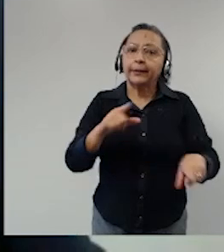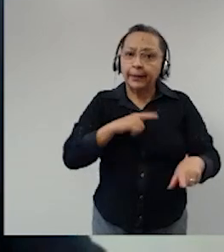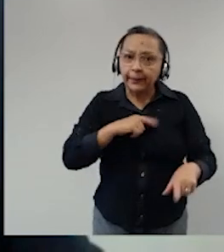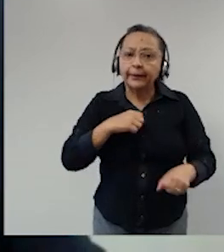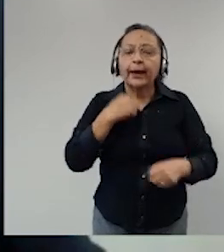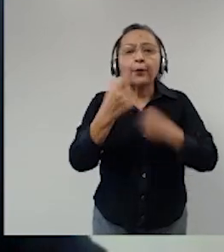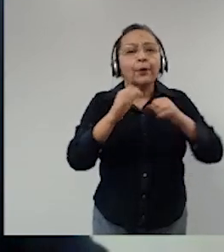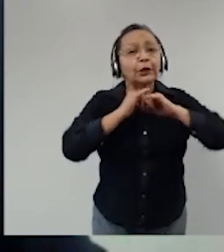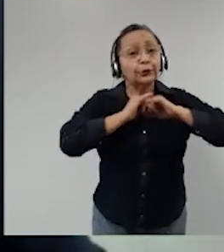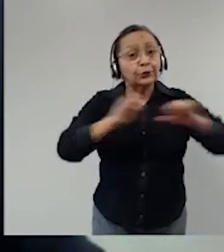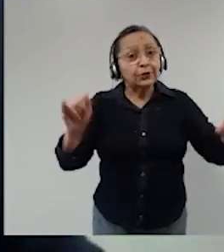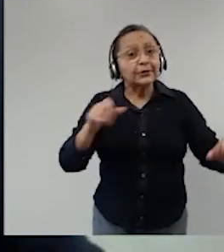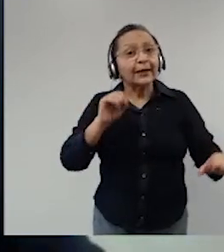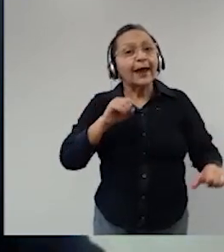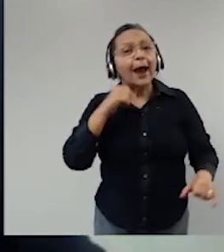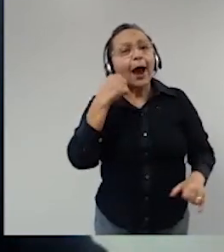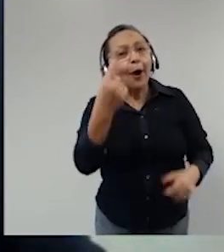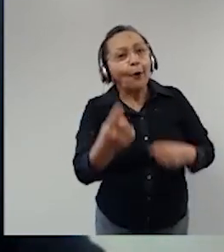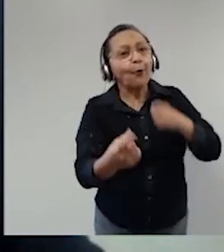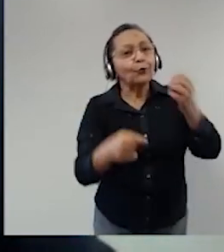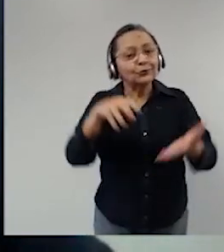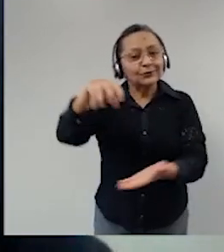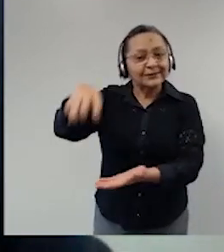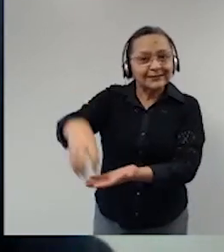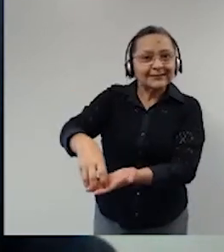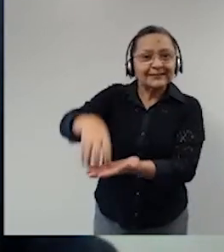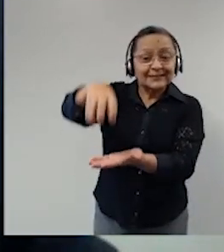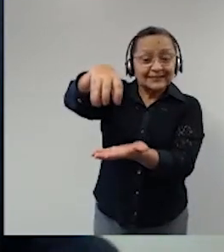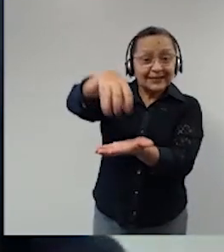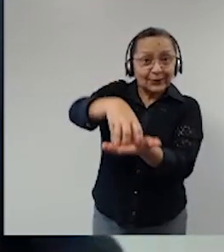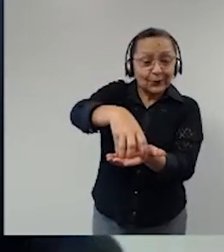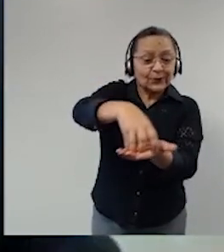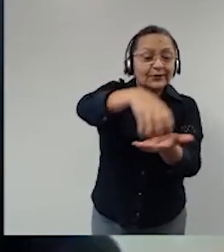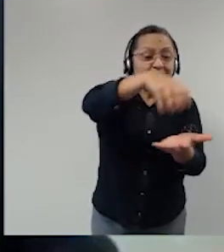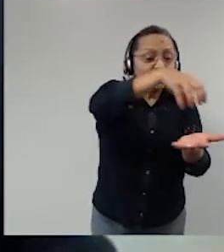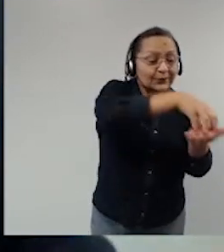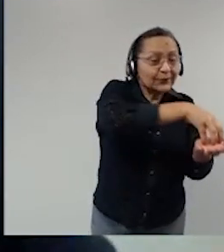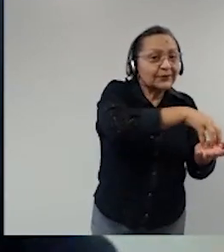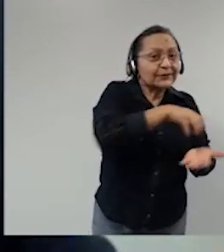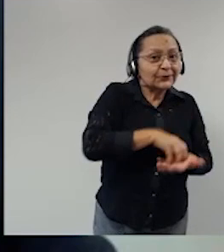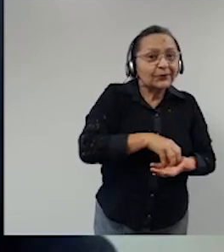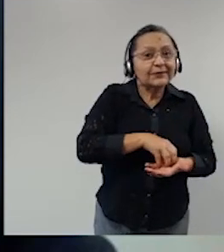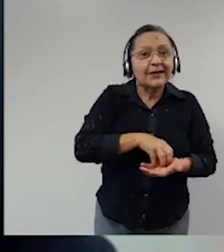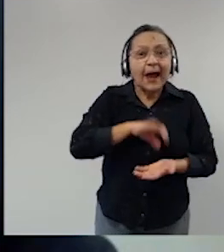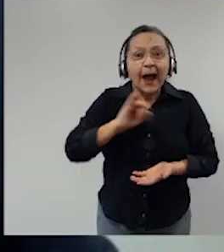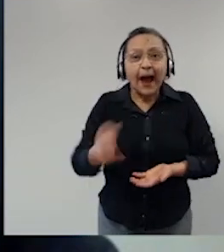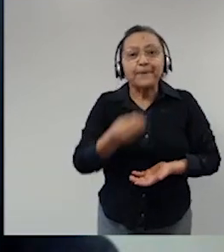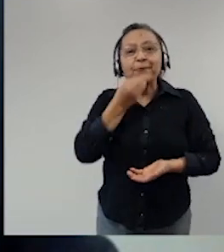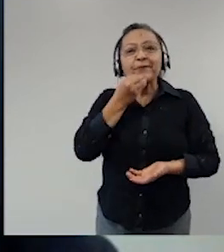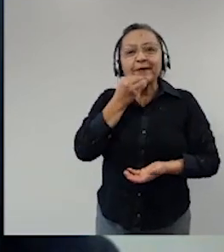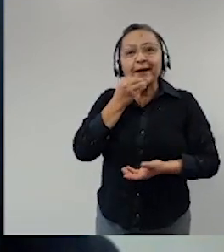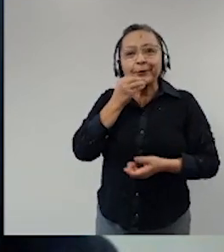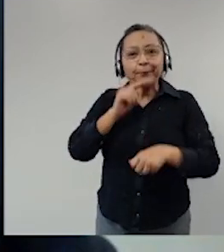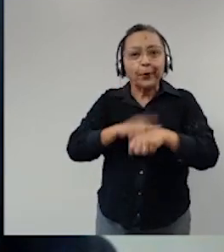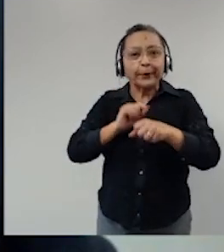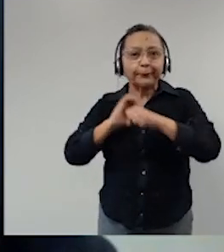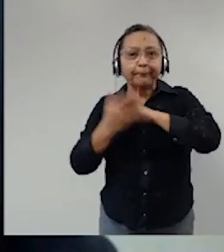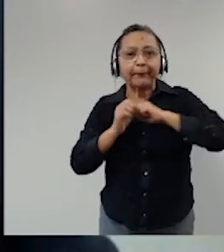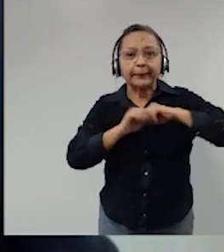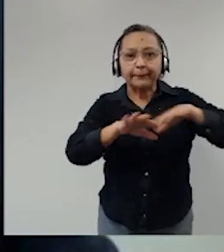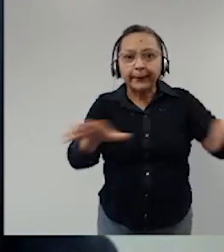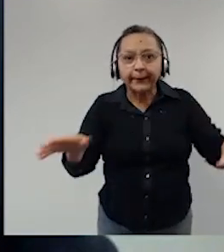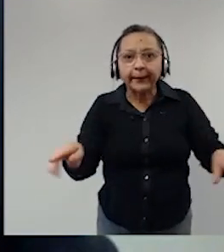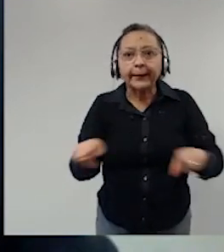de setores no país que se aproveitaram da pandemia e das